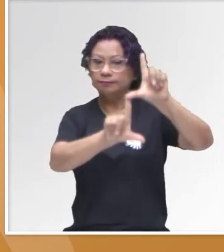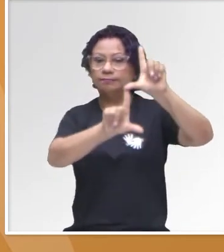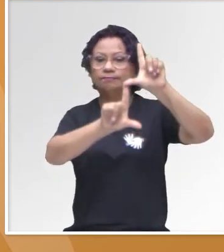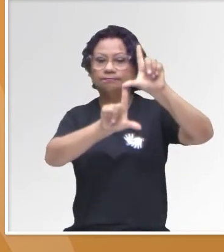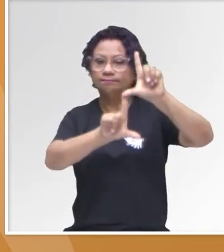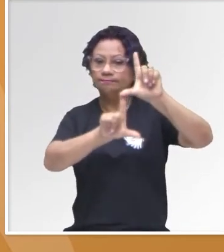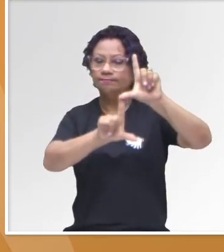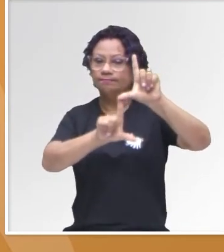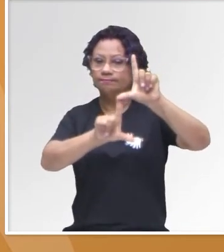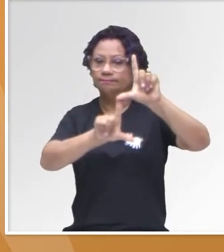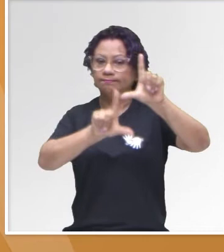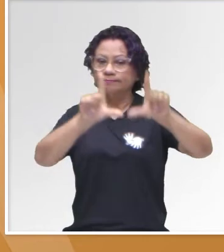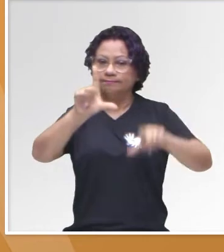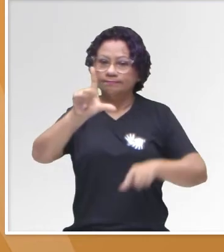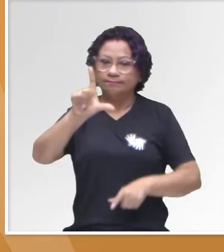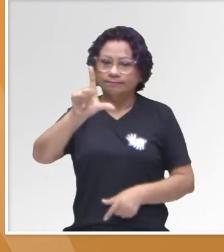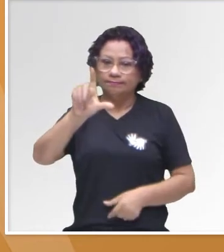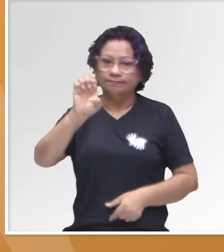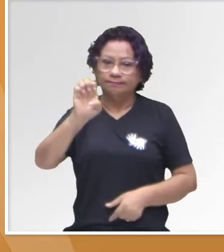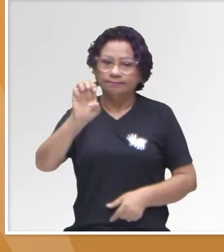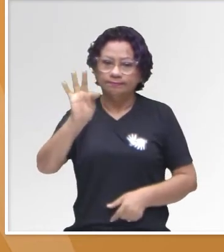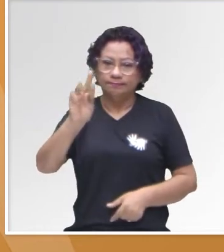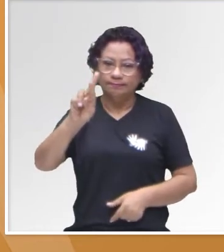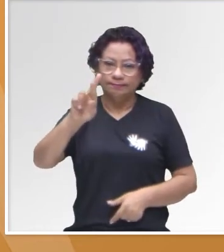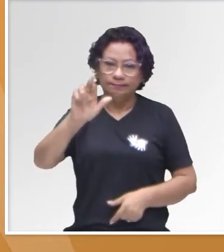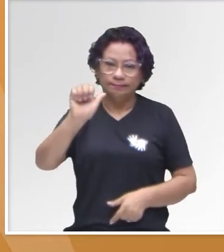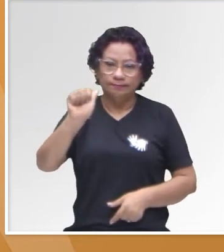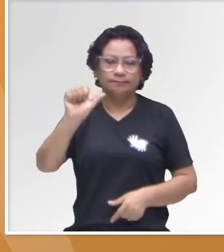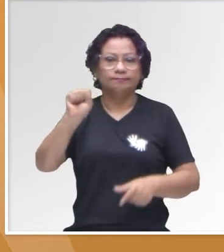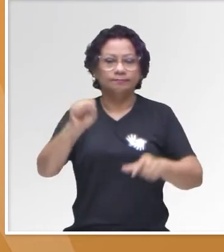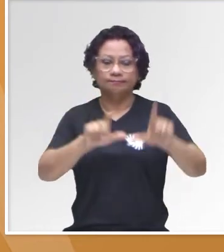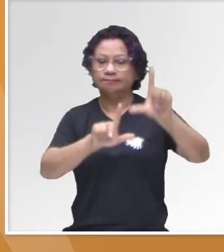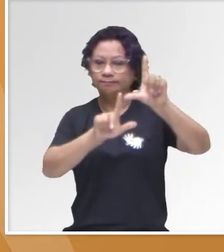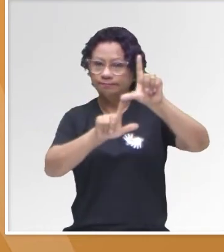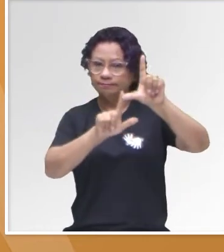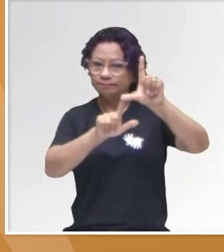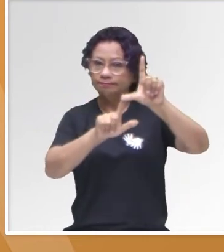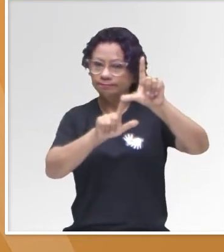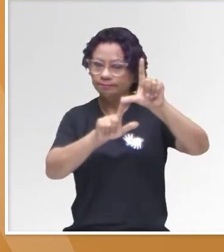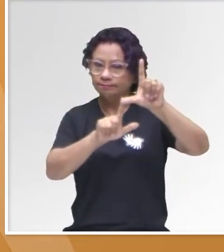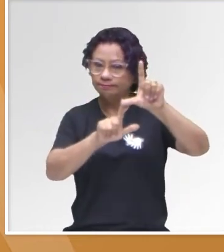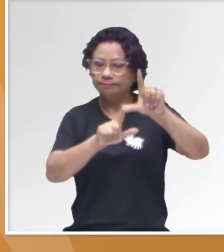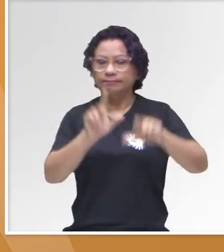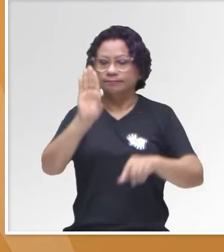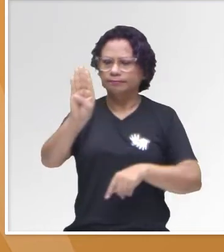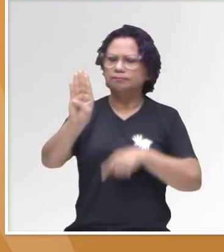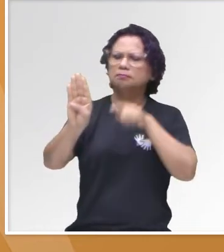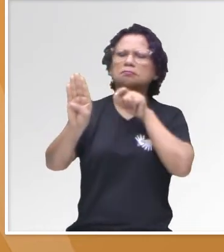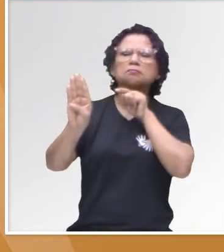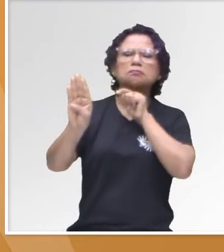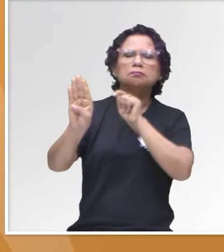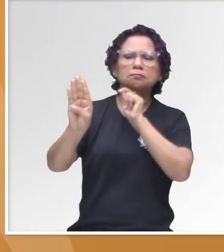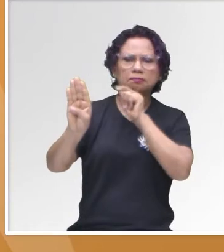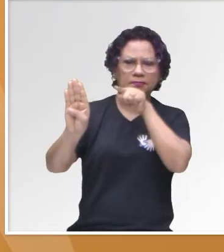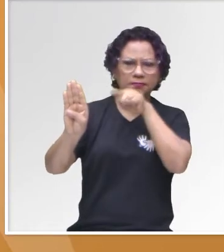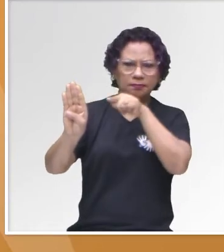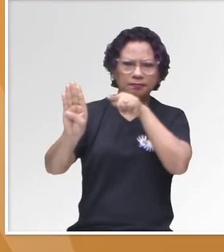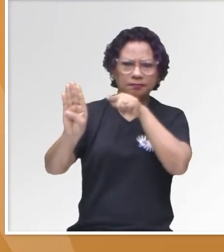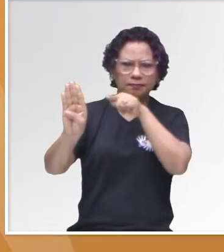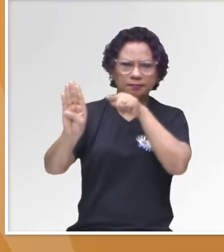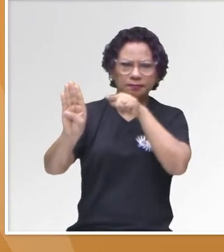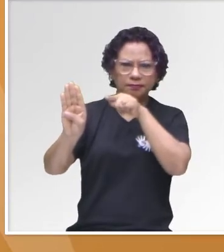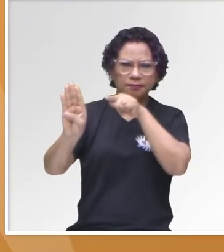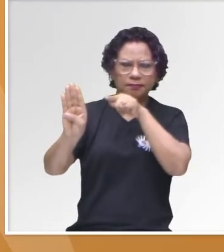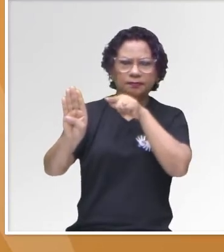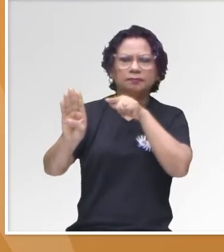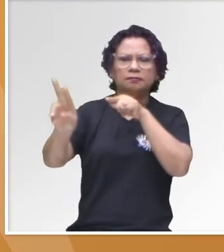BRICS, dá para a gente ter mais ou menos uma noção, porque cada letra ela está representada aí na bandeira de cada um desses